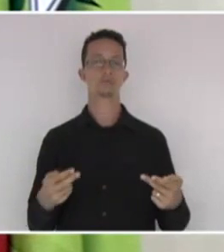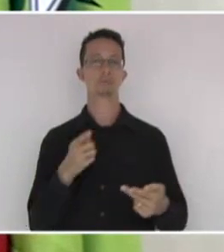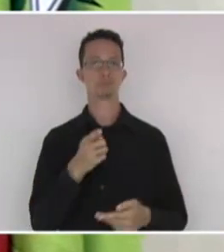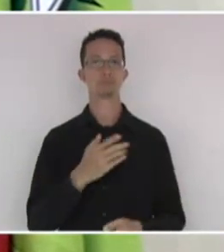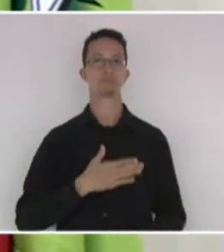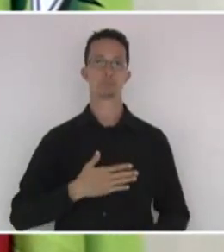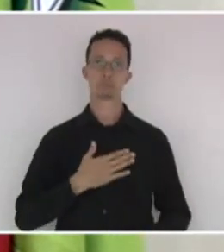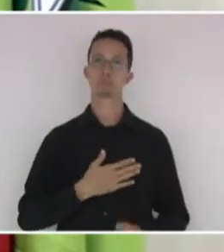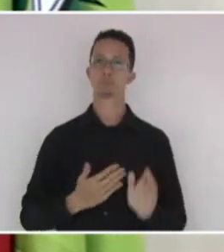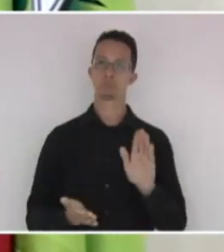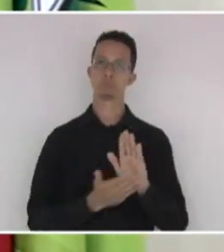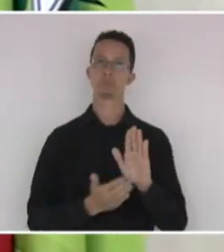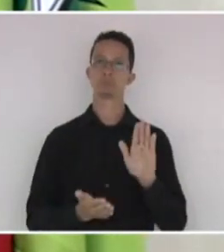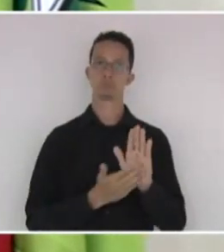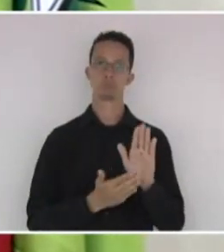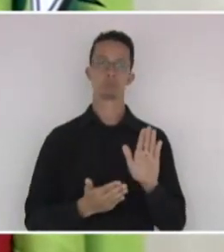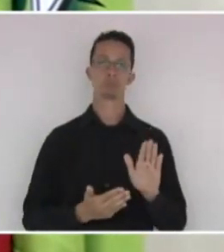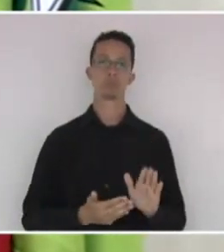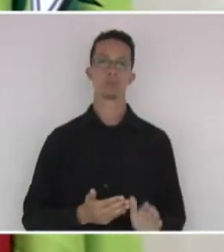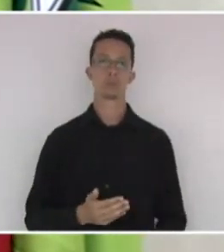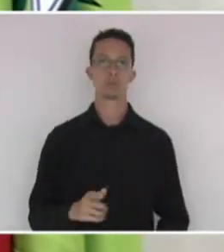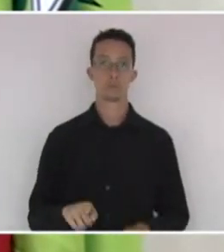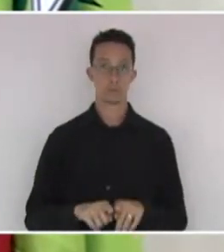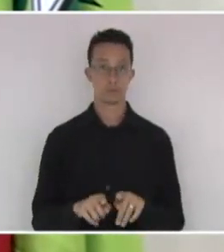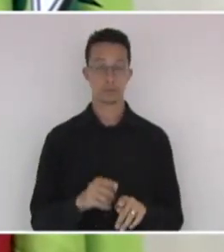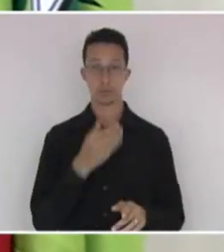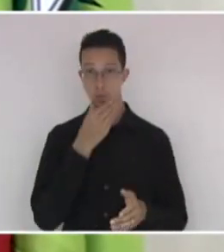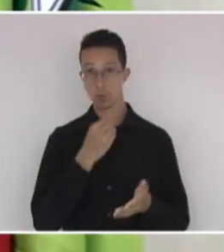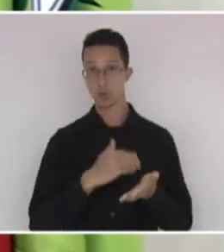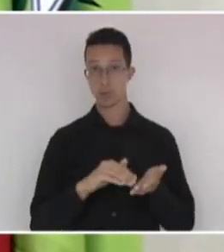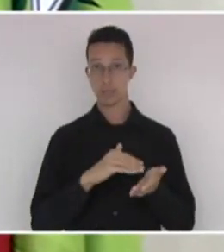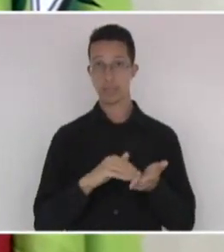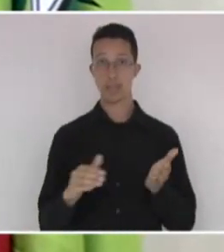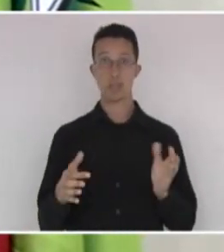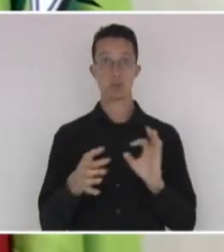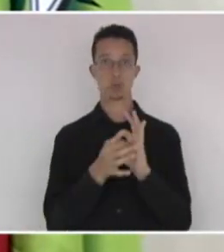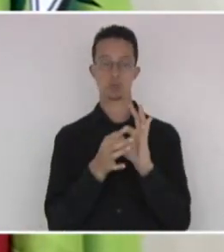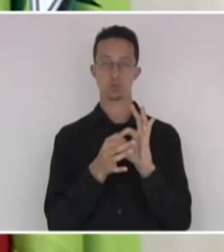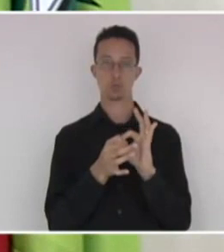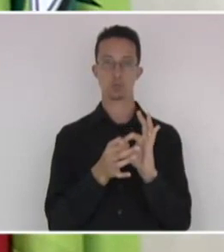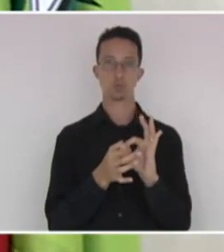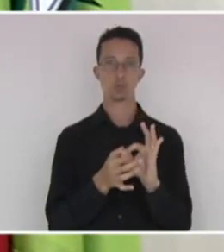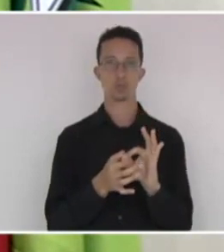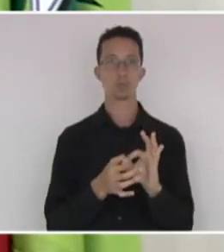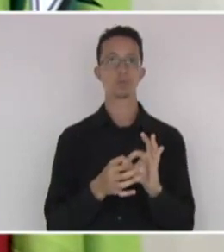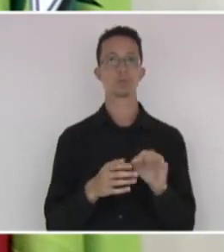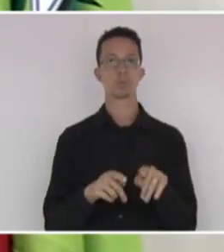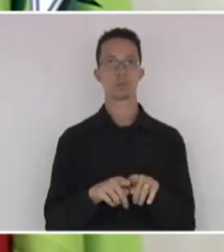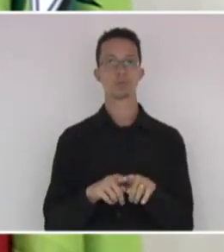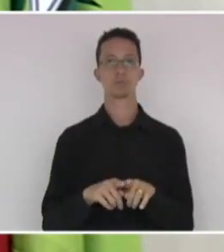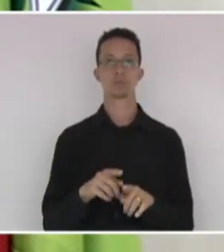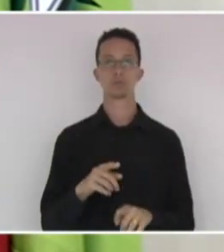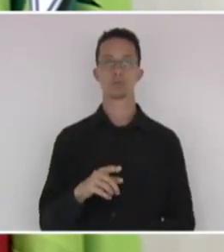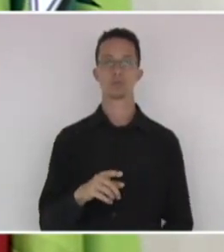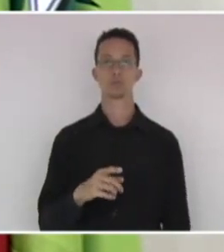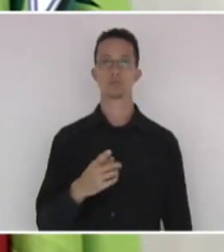proposta, o doutor Capela, que é o secretário adjunto, e, em especial, o doutor Alan Índio